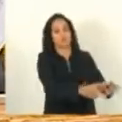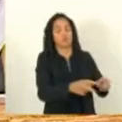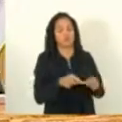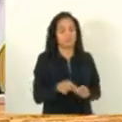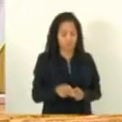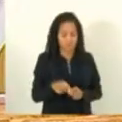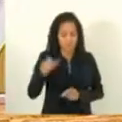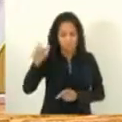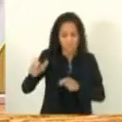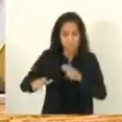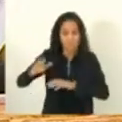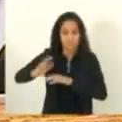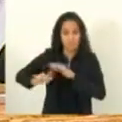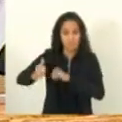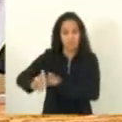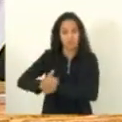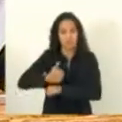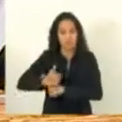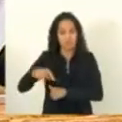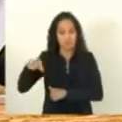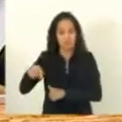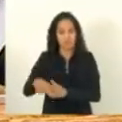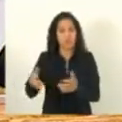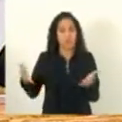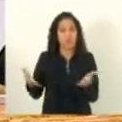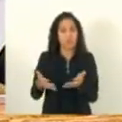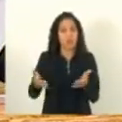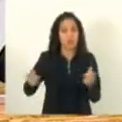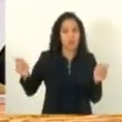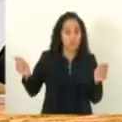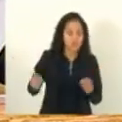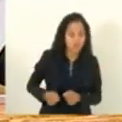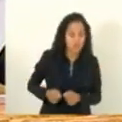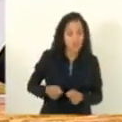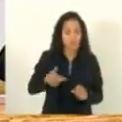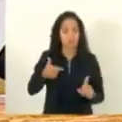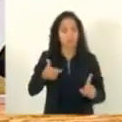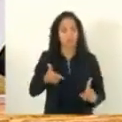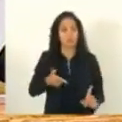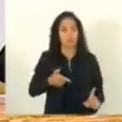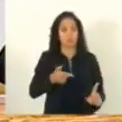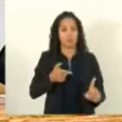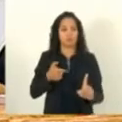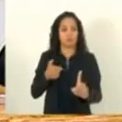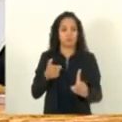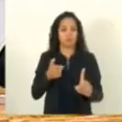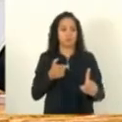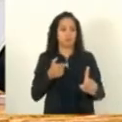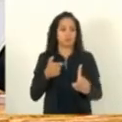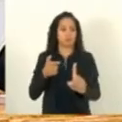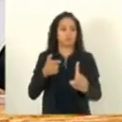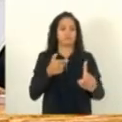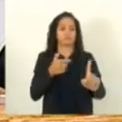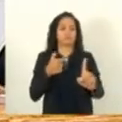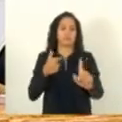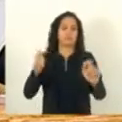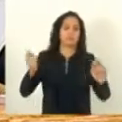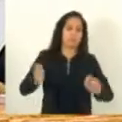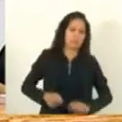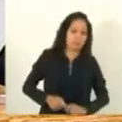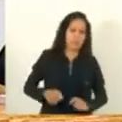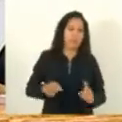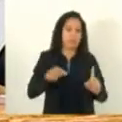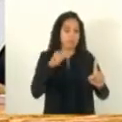agentes socioeducativos, eles agora podem fazer a escolta desses jovens, que muitos deles